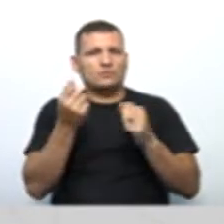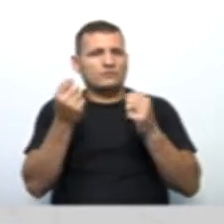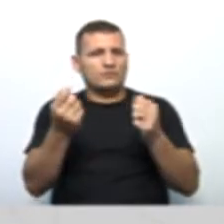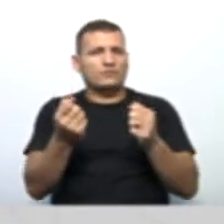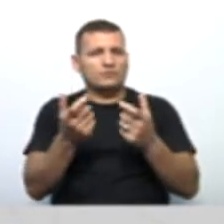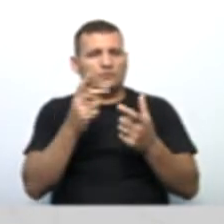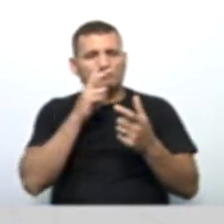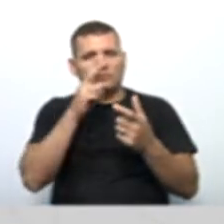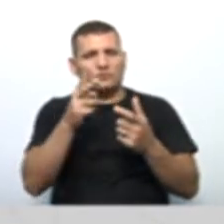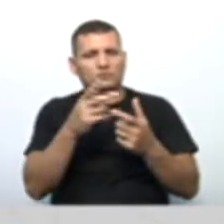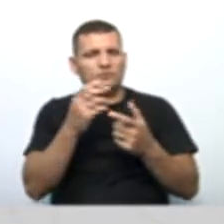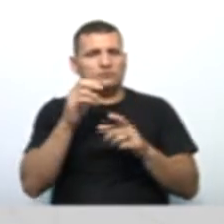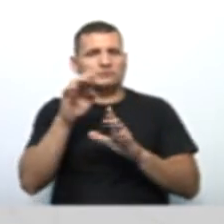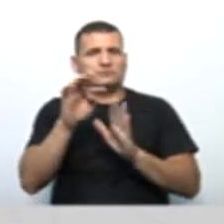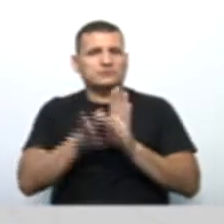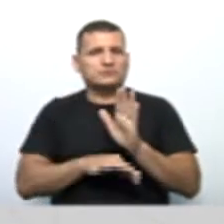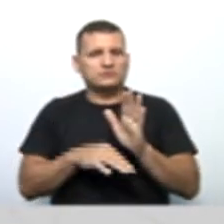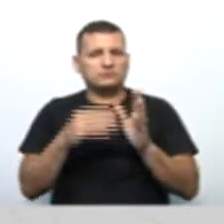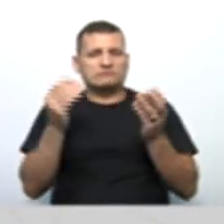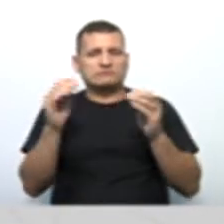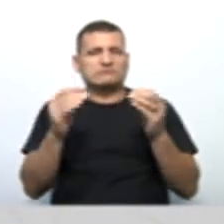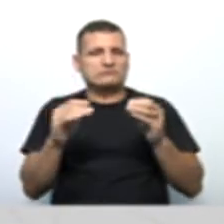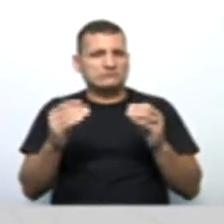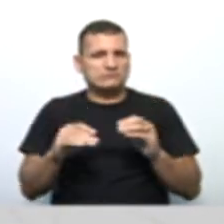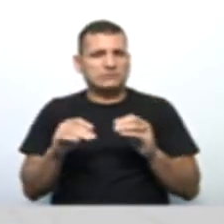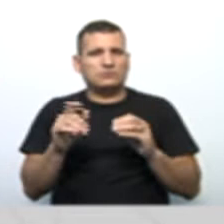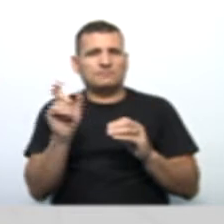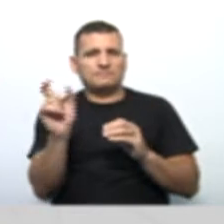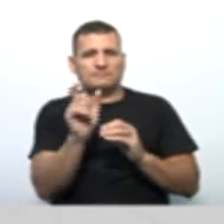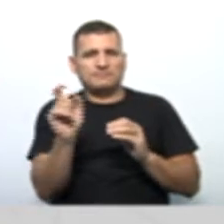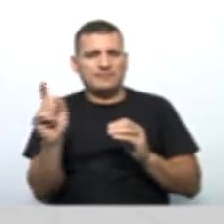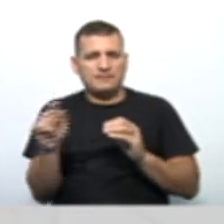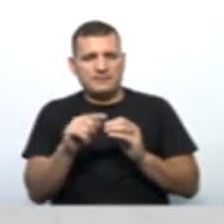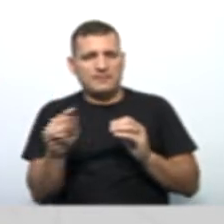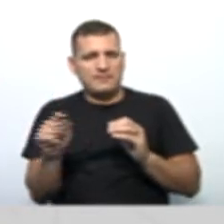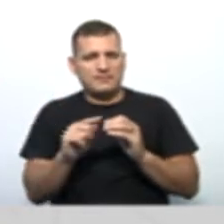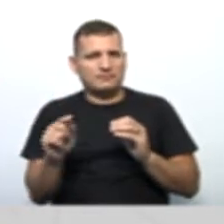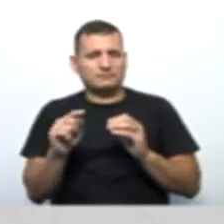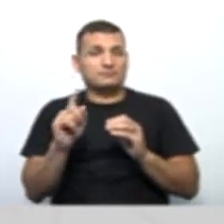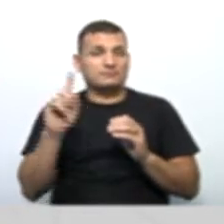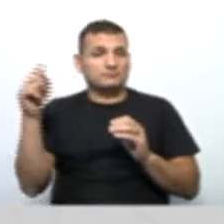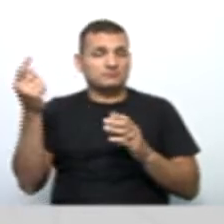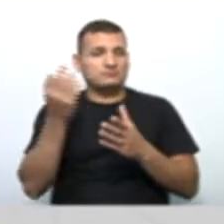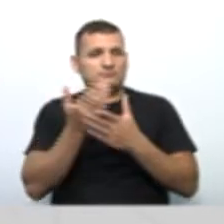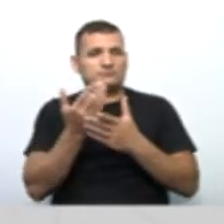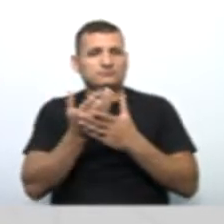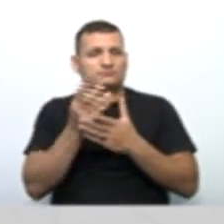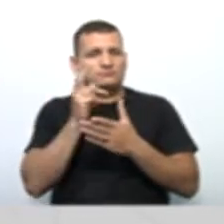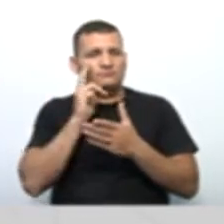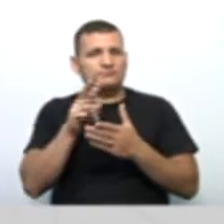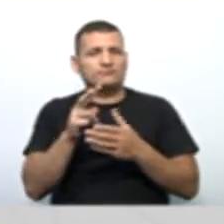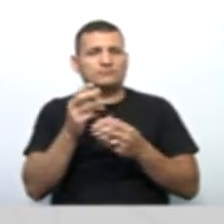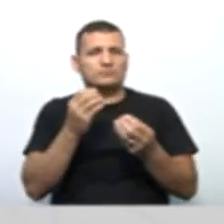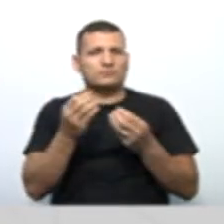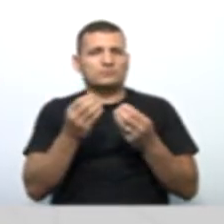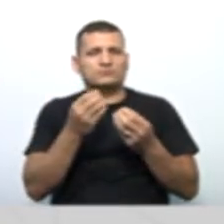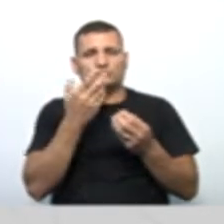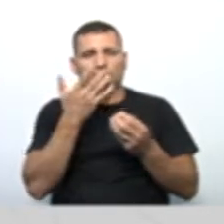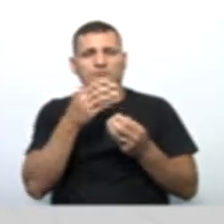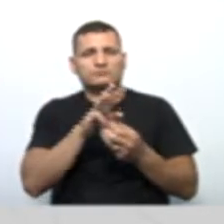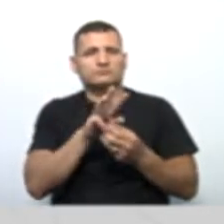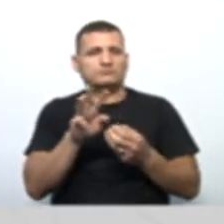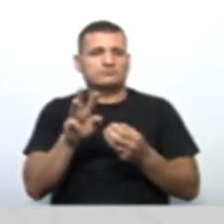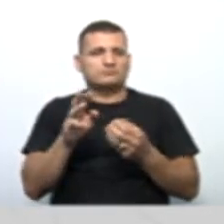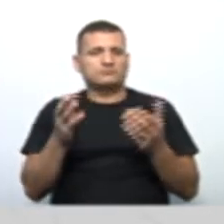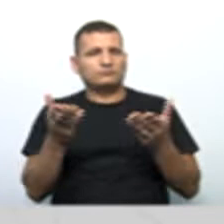texto nem no em cheio de botões e menus né na próxima a gente vai ver uma questão de cores de site hoje ele só